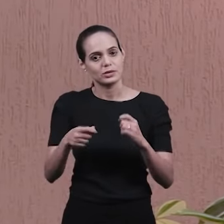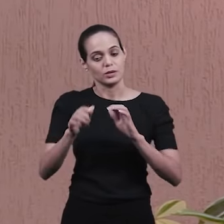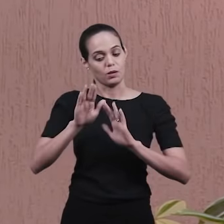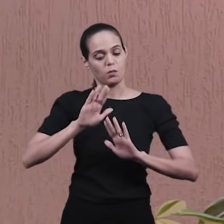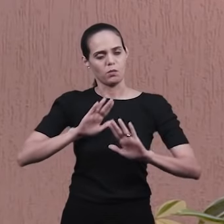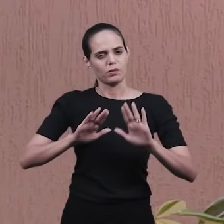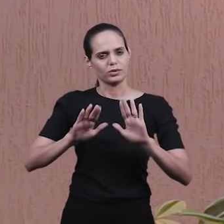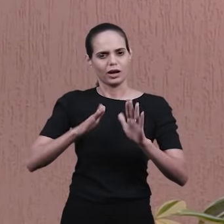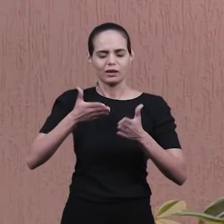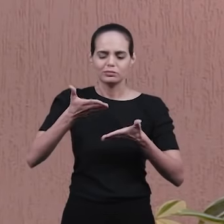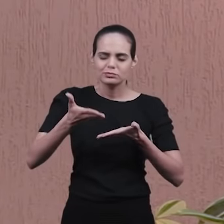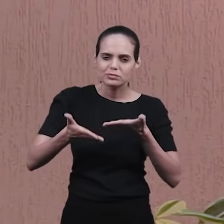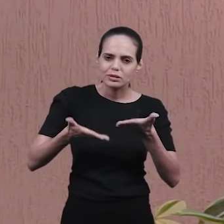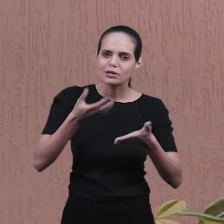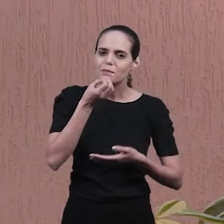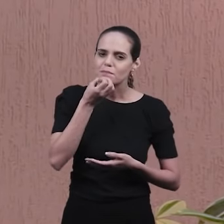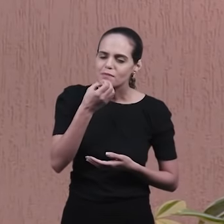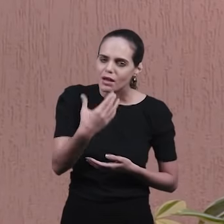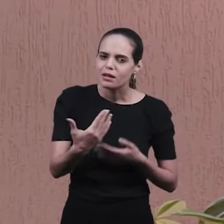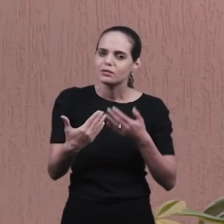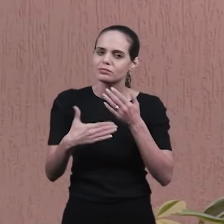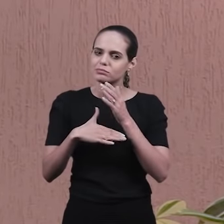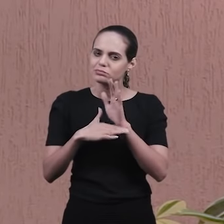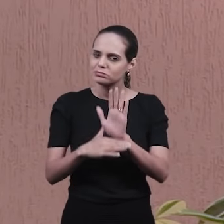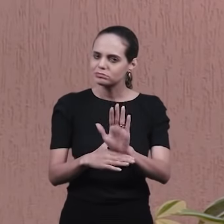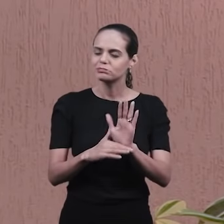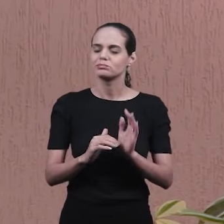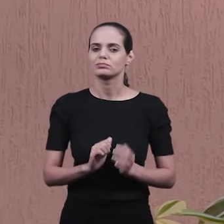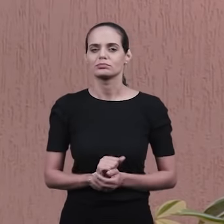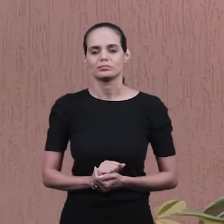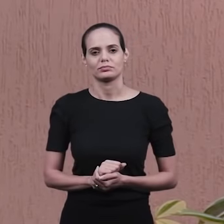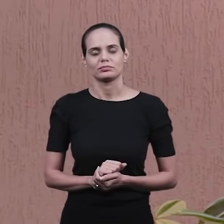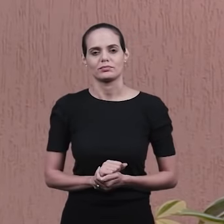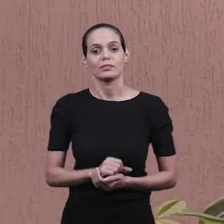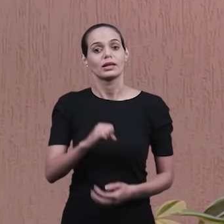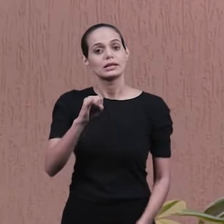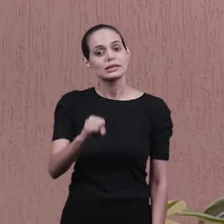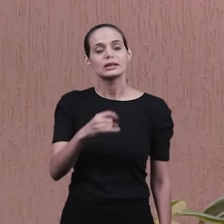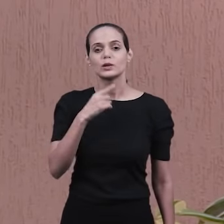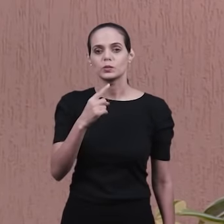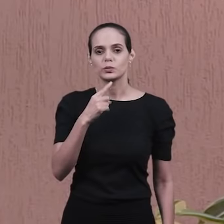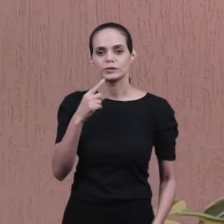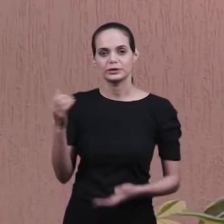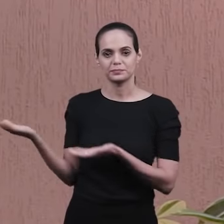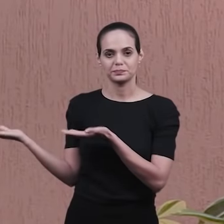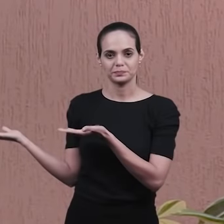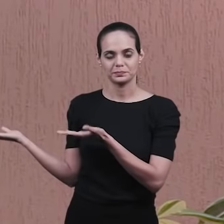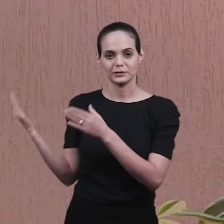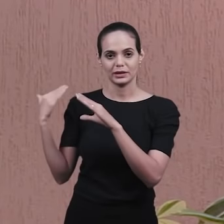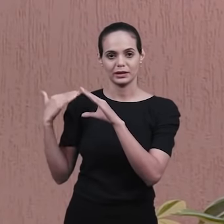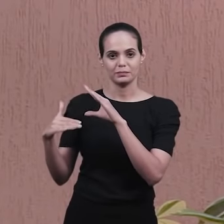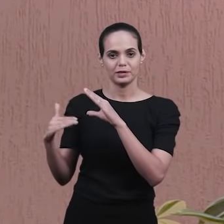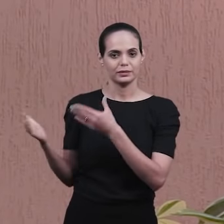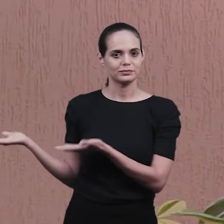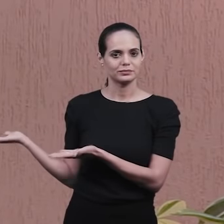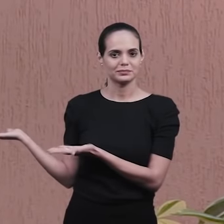cuidado em oferecer essa ajuda. Qualquer dúvida, está aí o nosso e-mail,